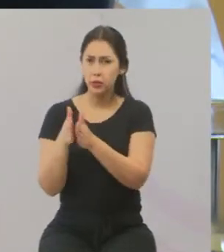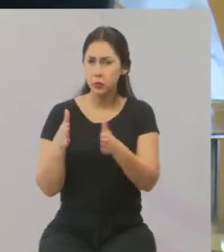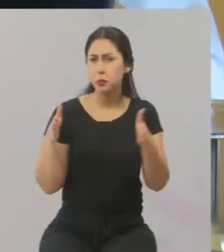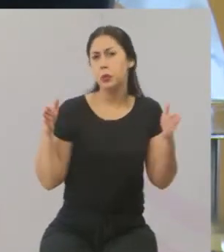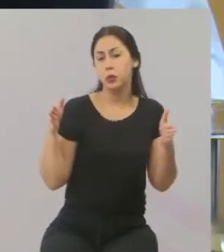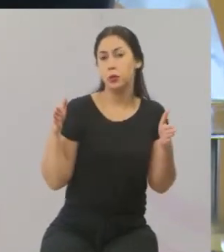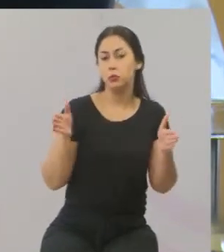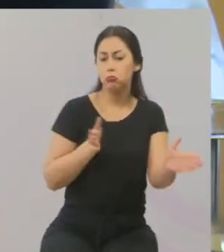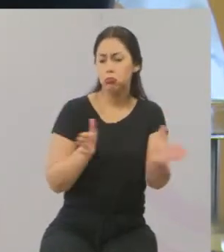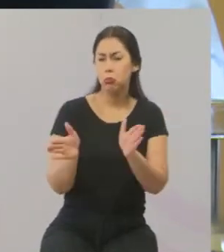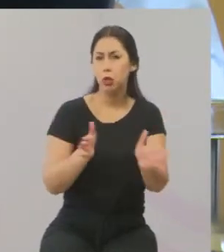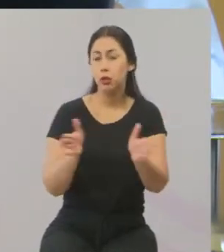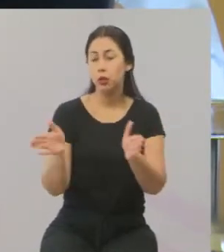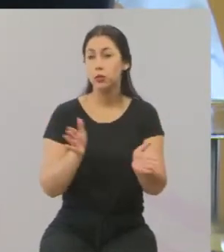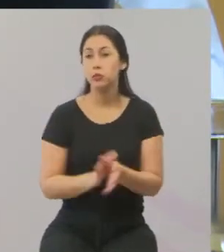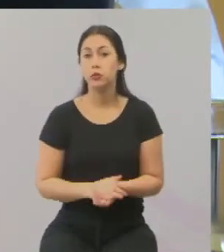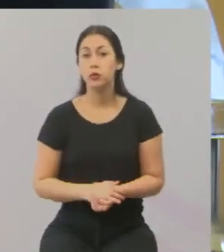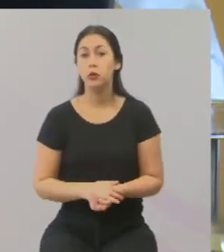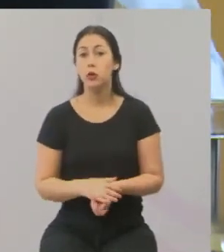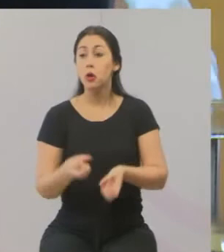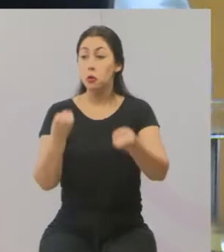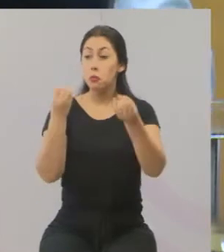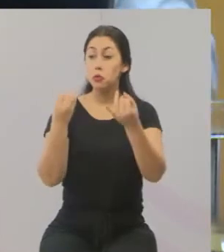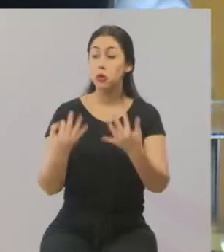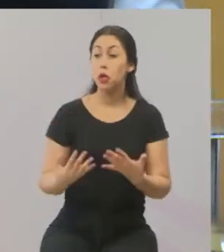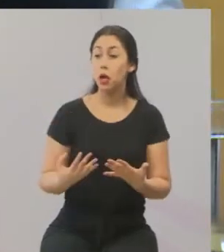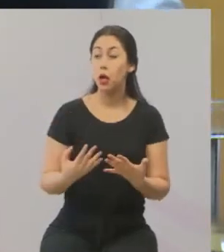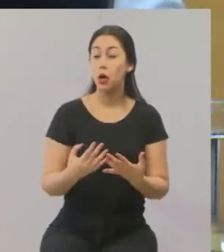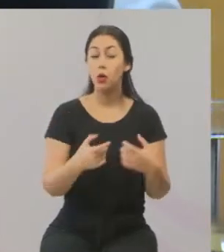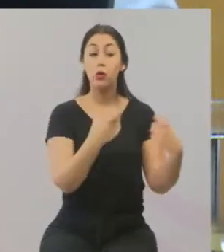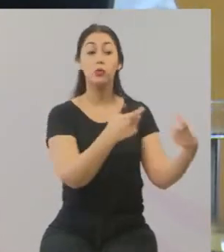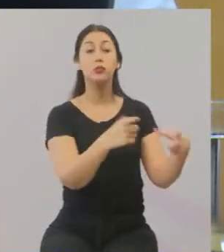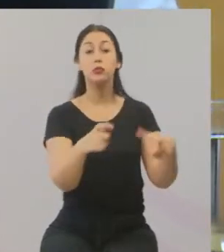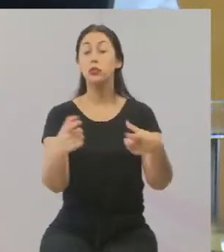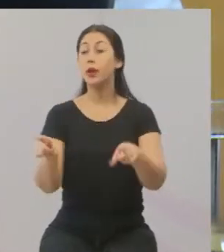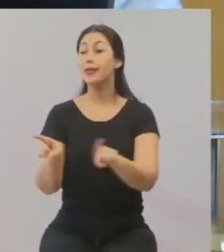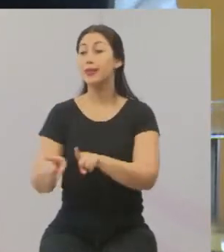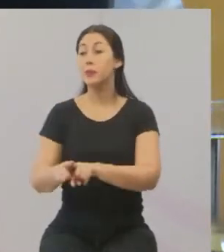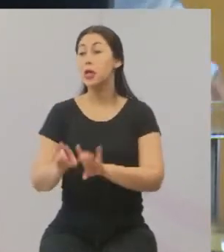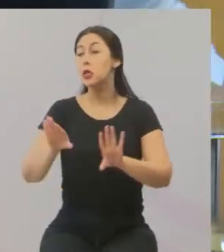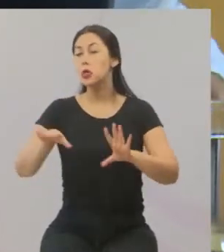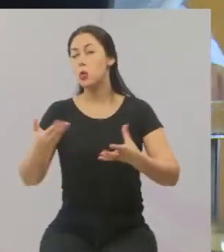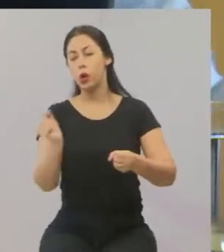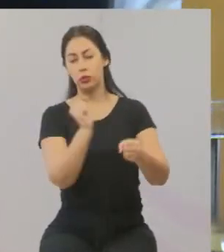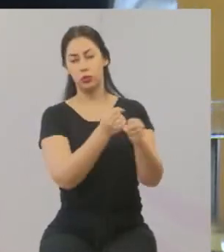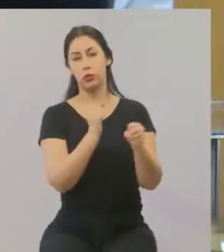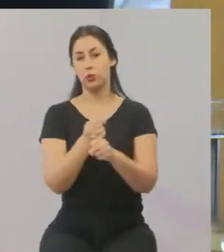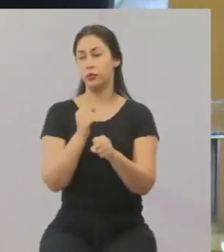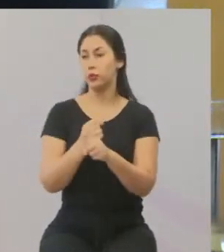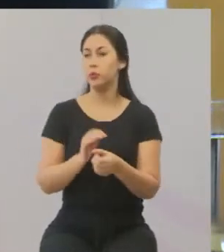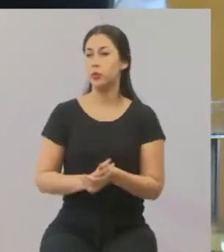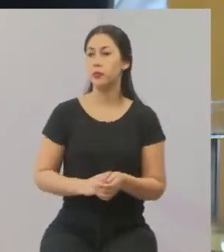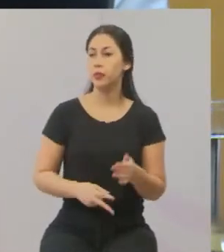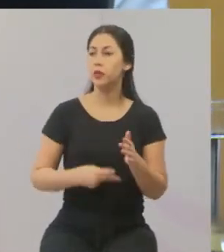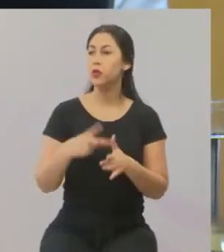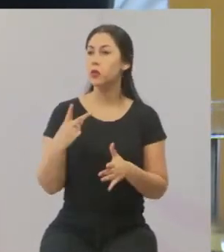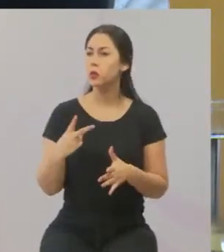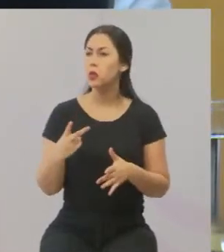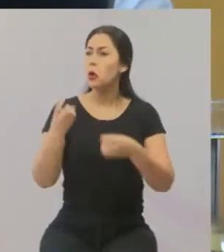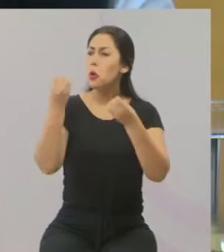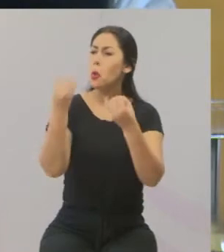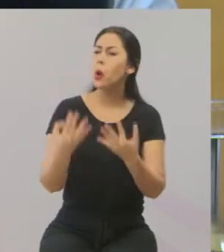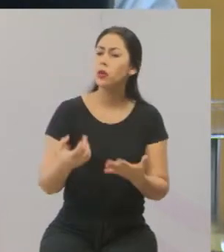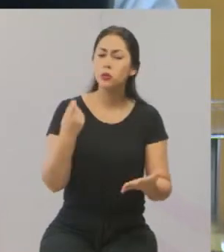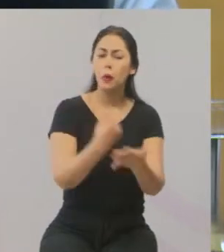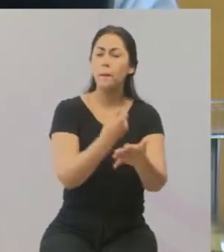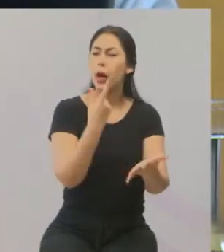2020? Discriminar os locais dos respectivos anos de realização. Quais os valores gastos por unidade? Enviar a esta